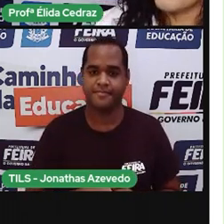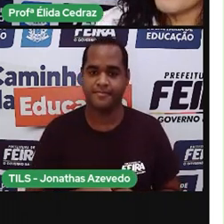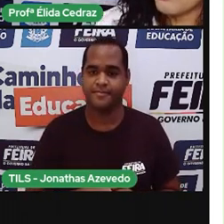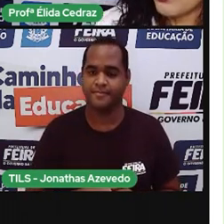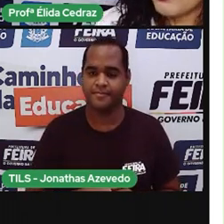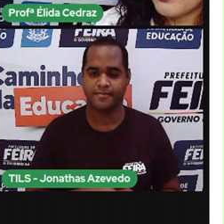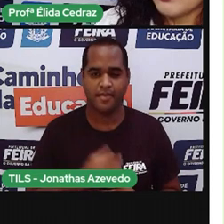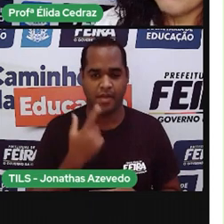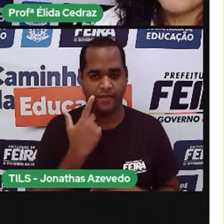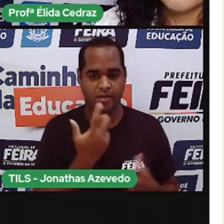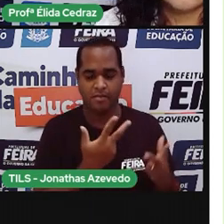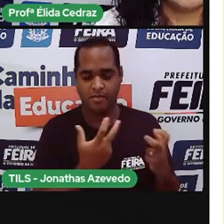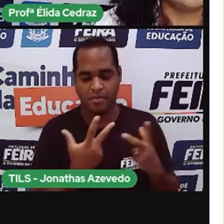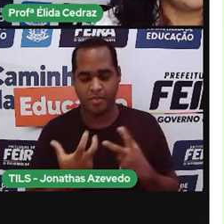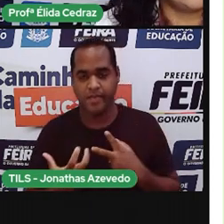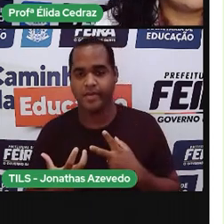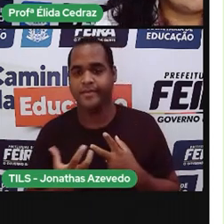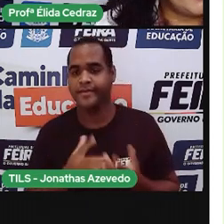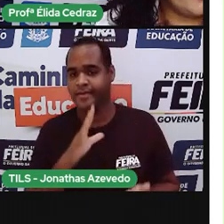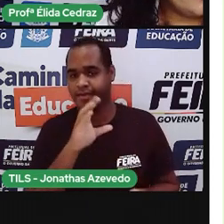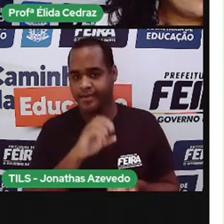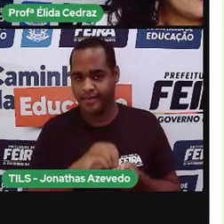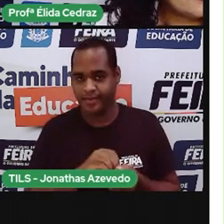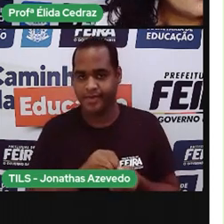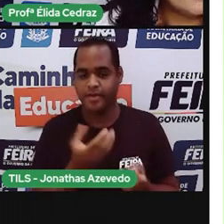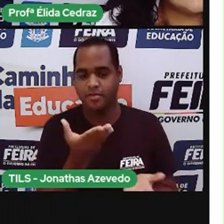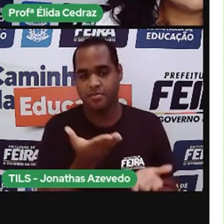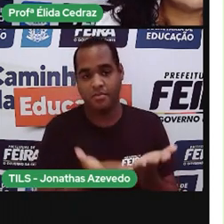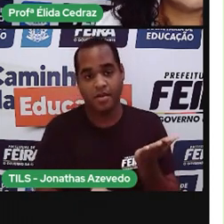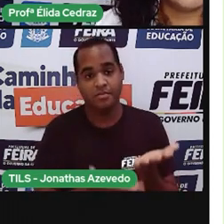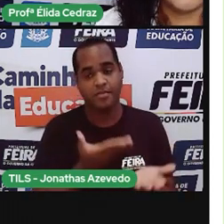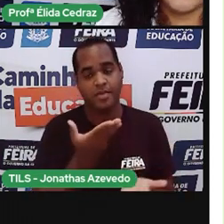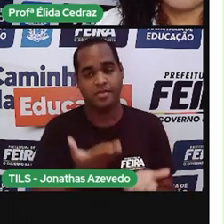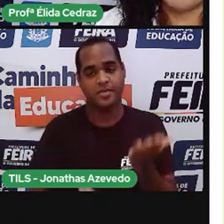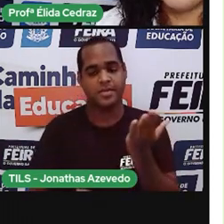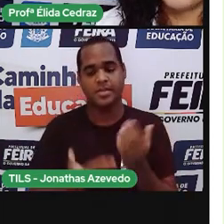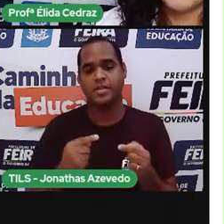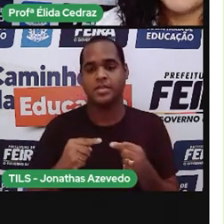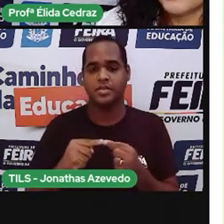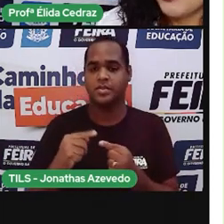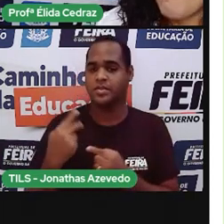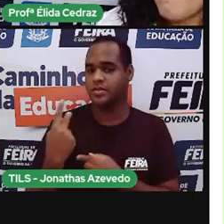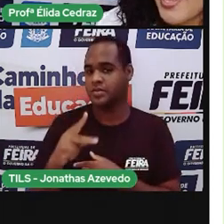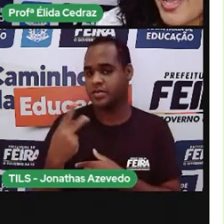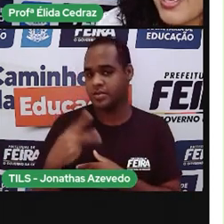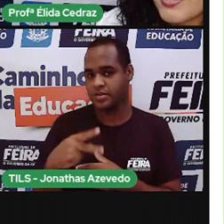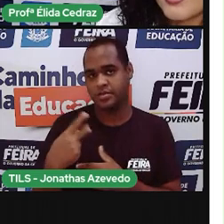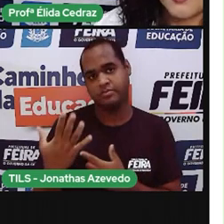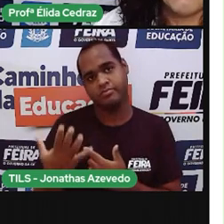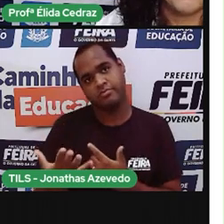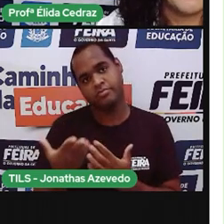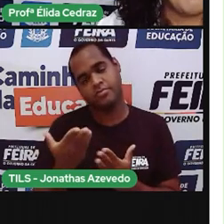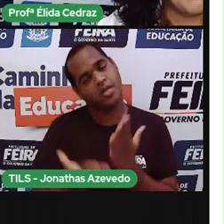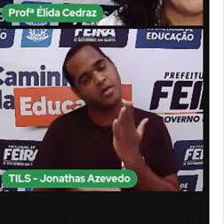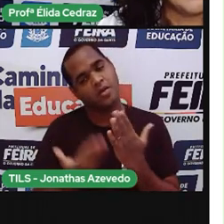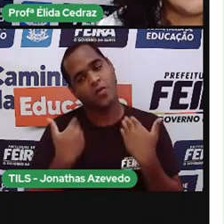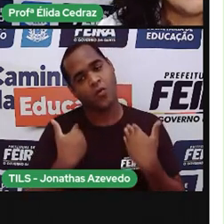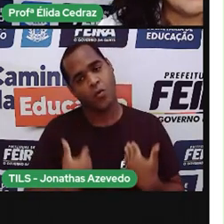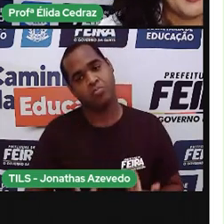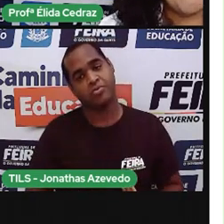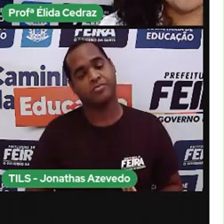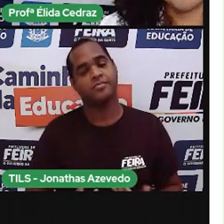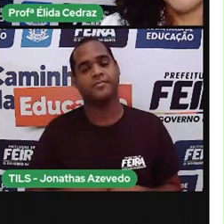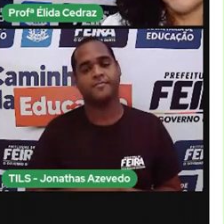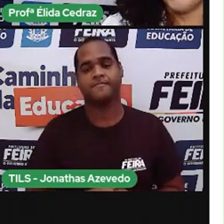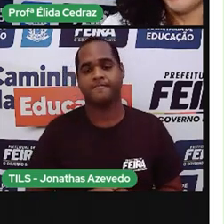Nós recordamos as balanças, a medida de massa, porque a